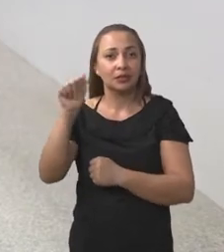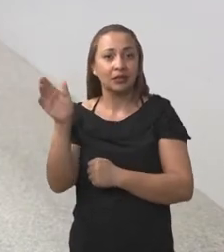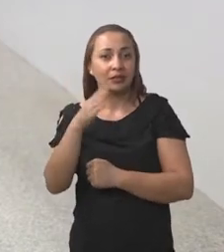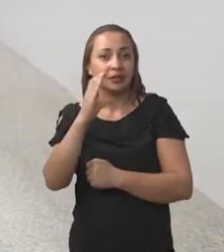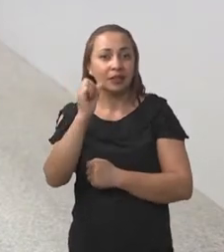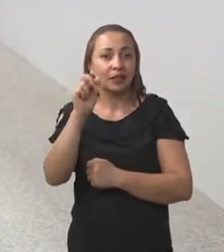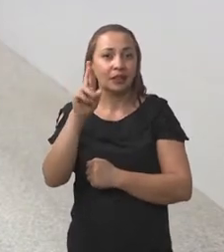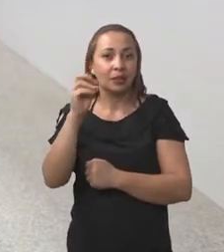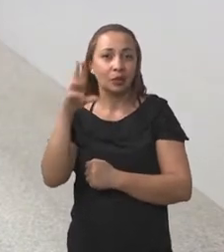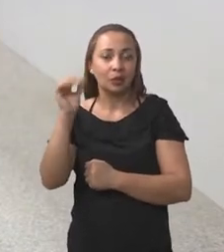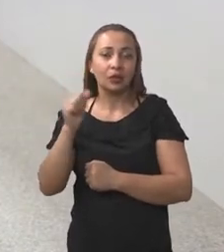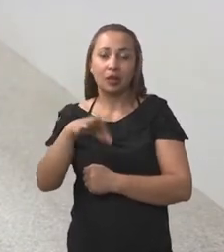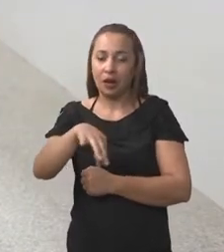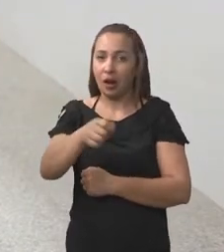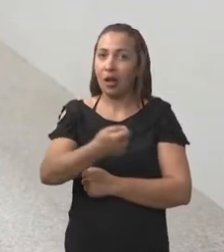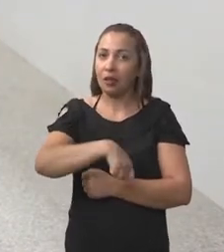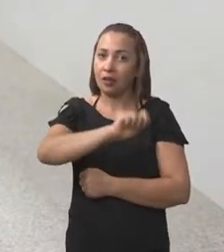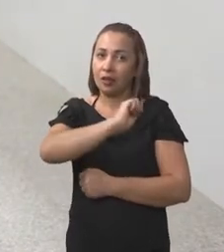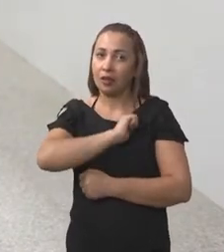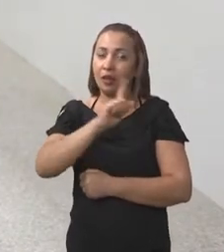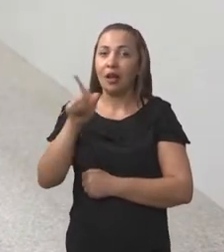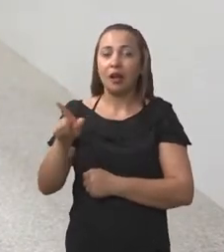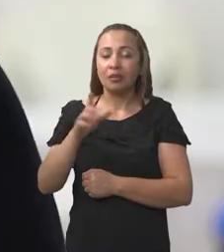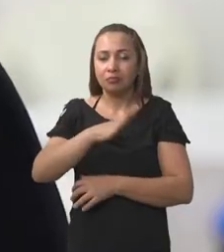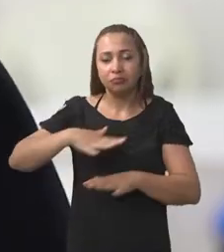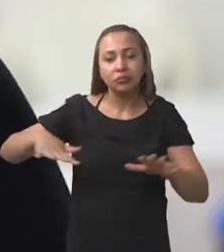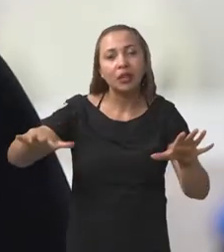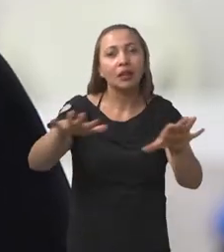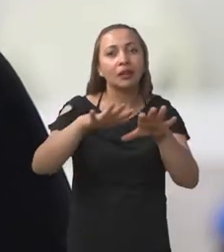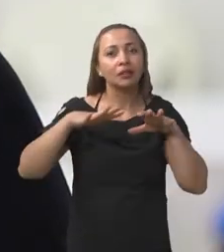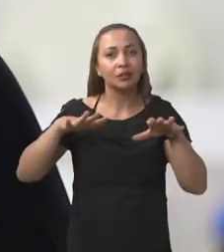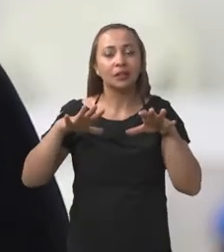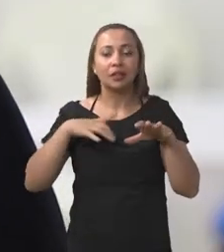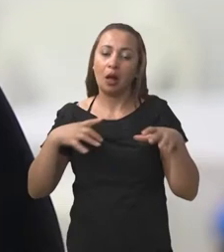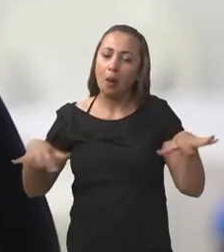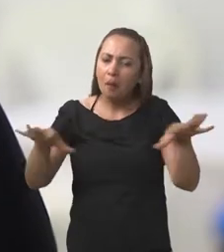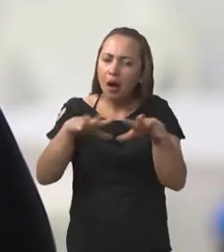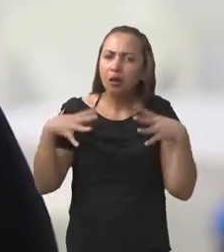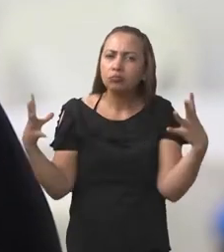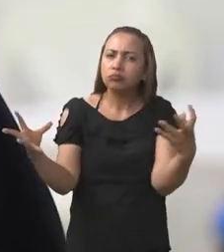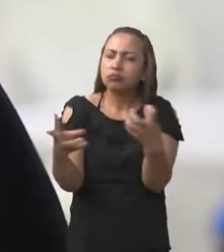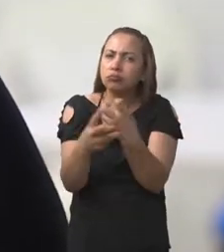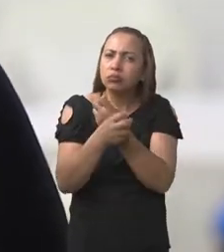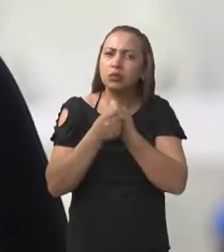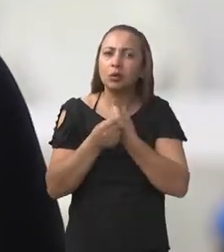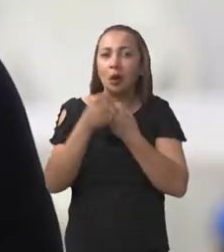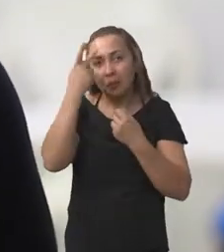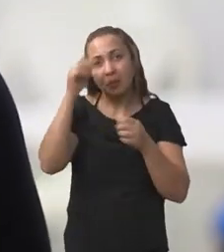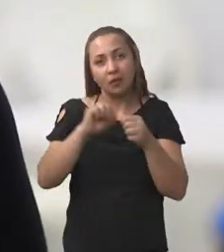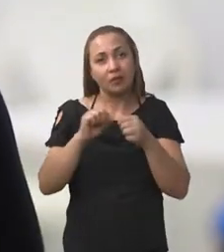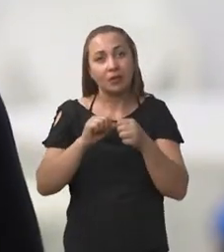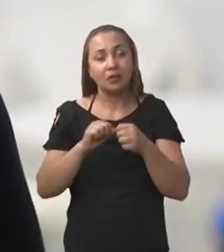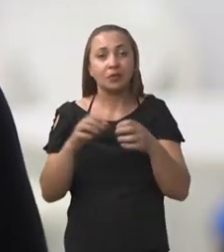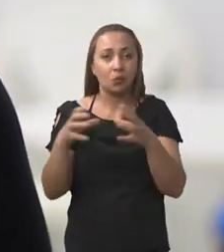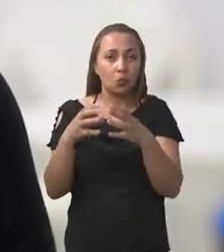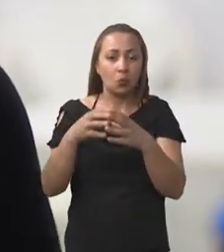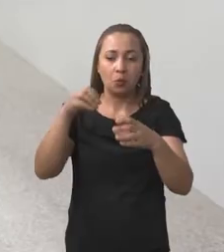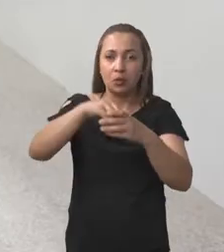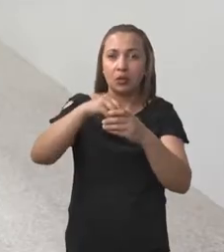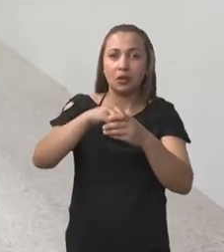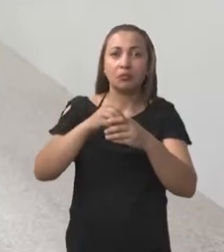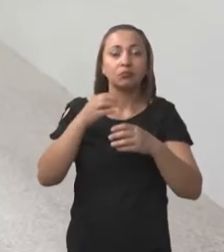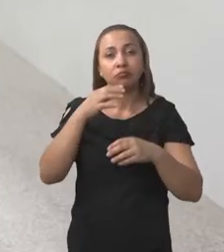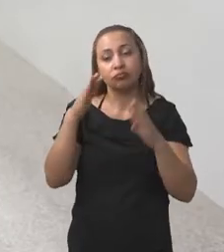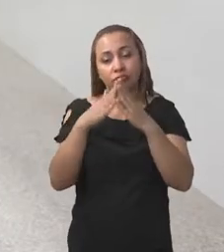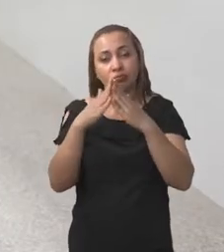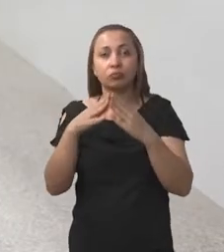delegada de lá, a ambiência que a gente chama, né? Nós vamos ter um ambiente acolhedor para poder fazer os grupos dentro de uma delegacia. E